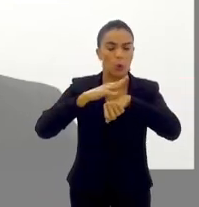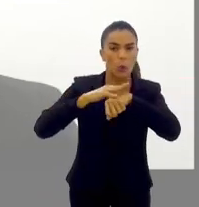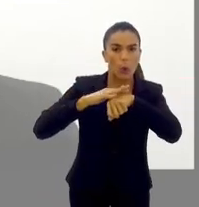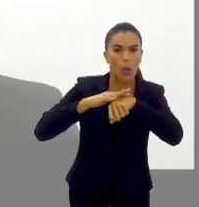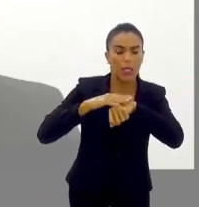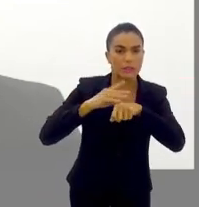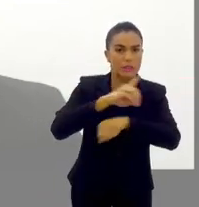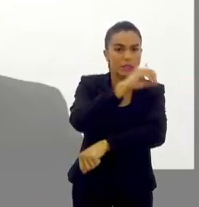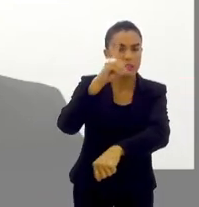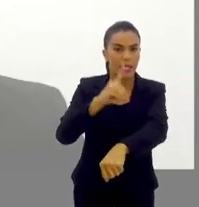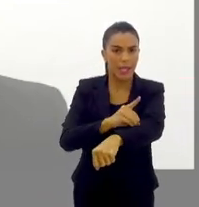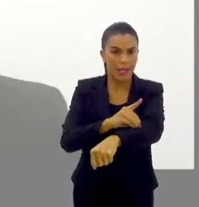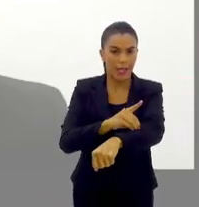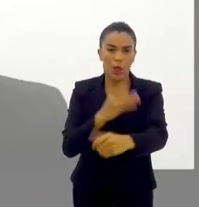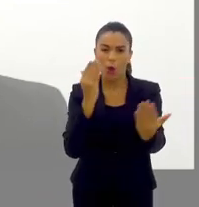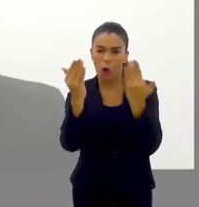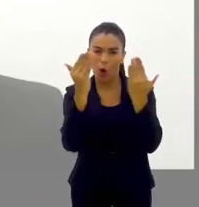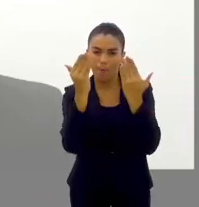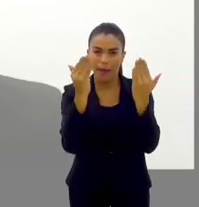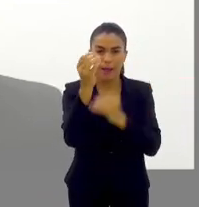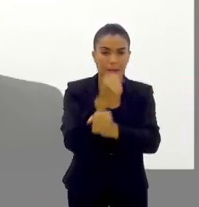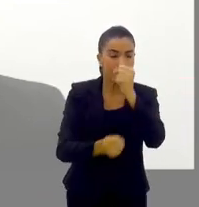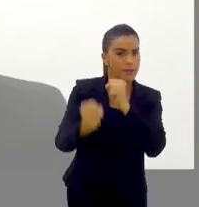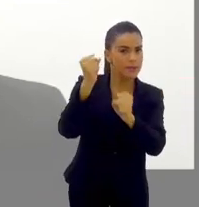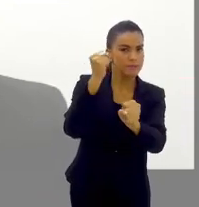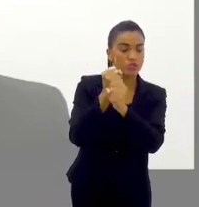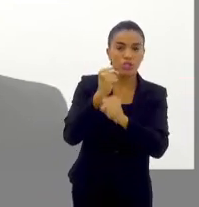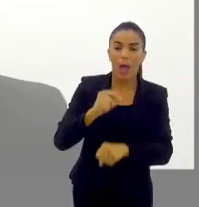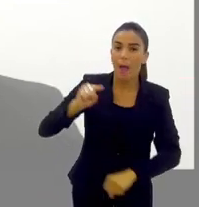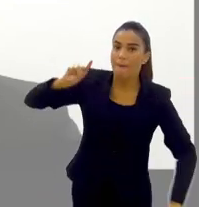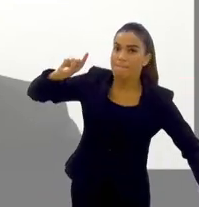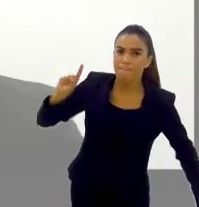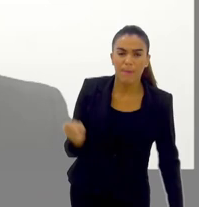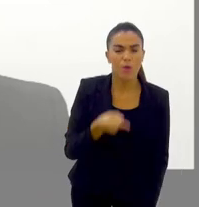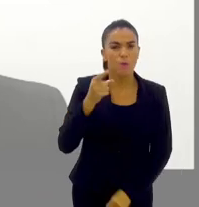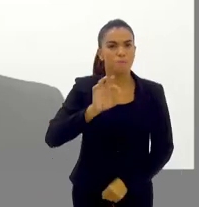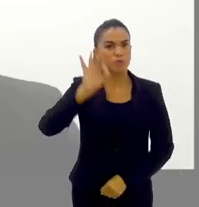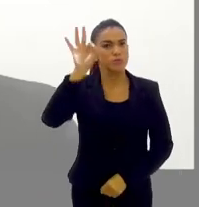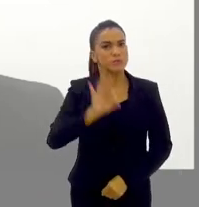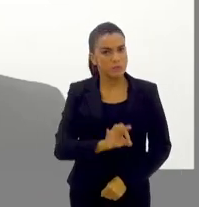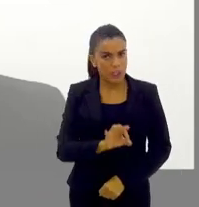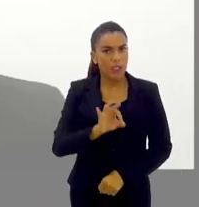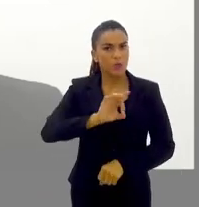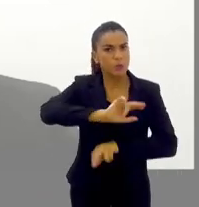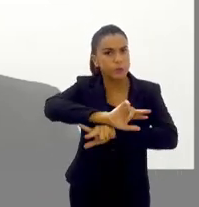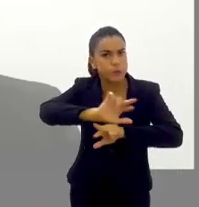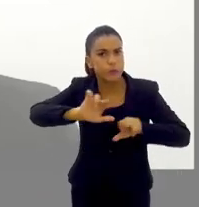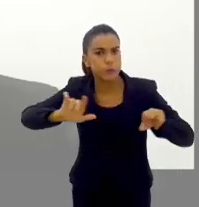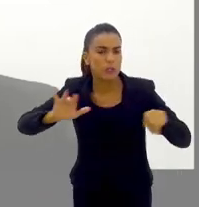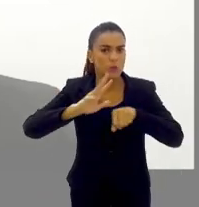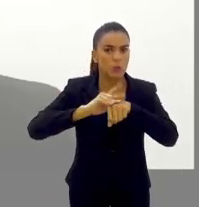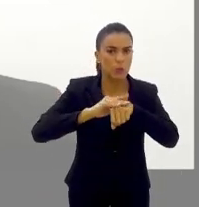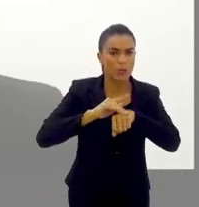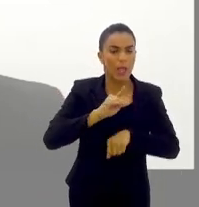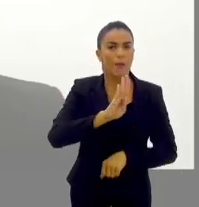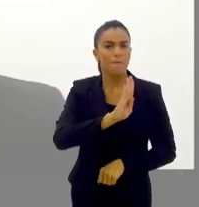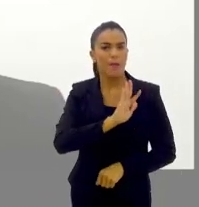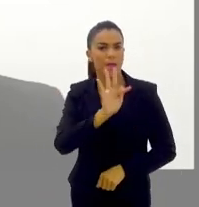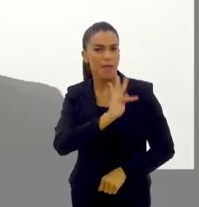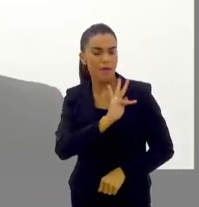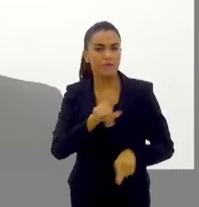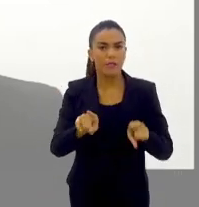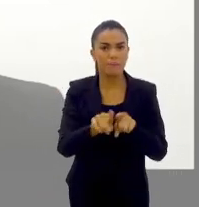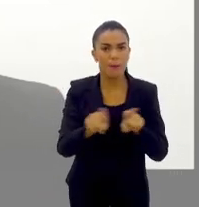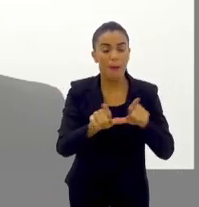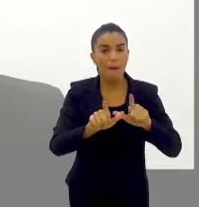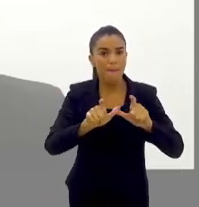ao mesmo período do ano passado, já teve um aumento aí de 1.000% no estado dos casos da doença. E na Baixada Fluminense, em Belfor Roxo,